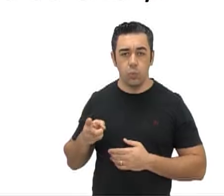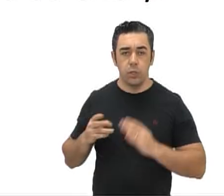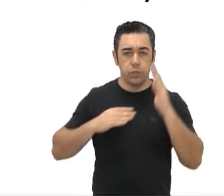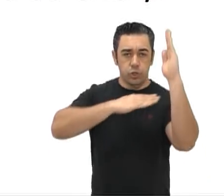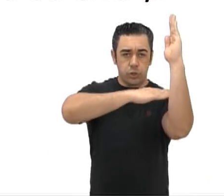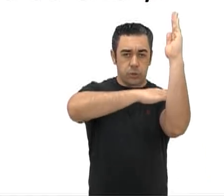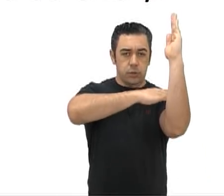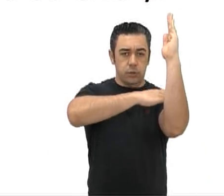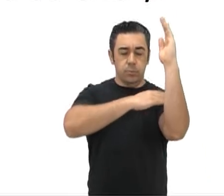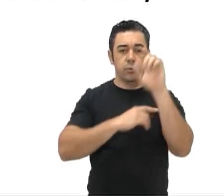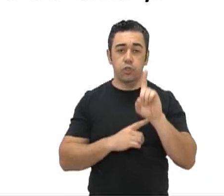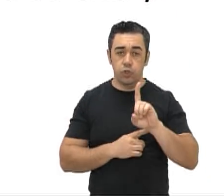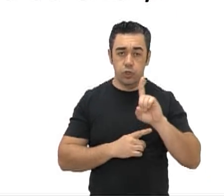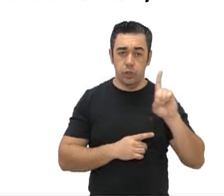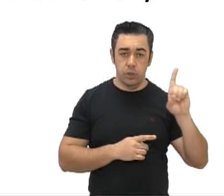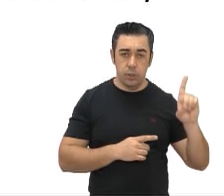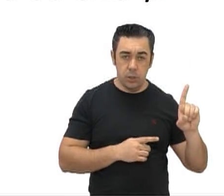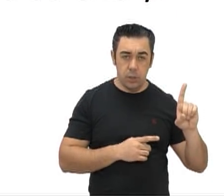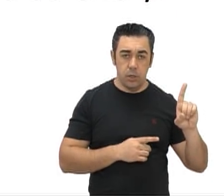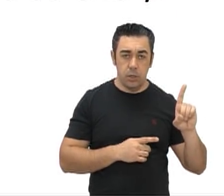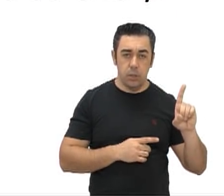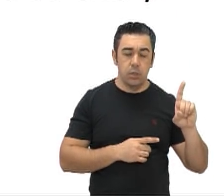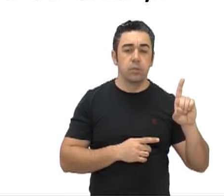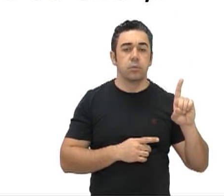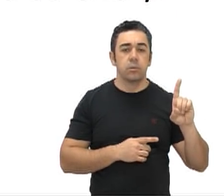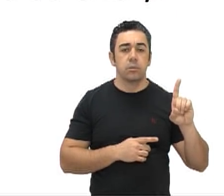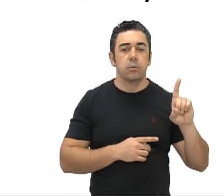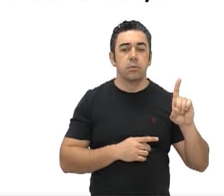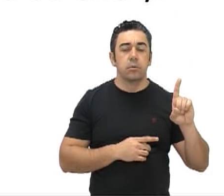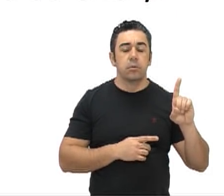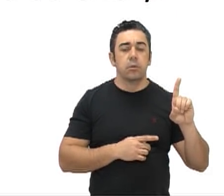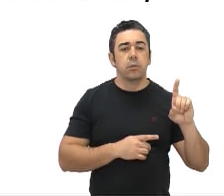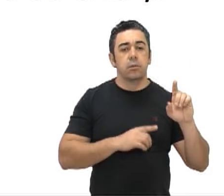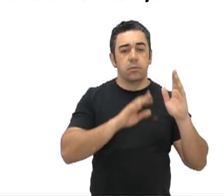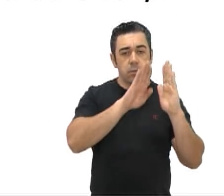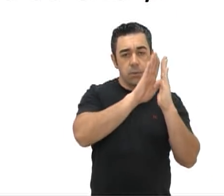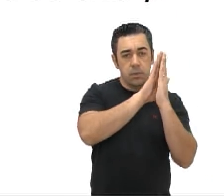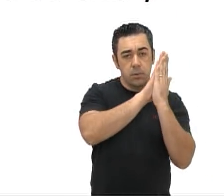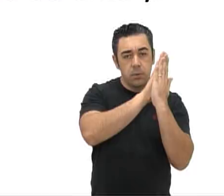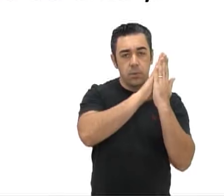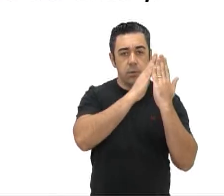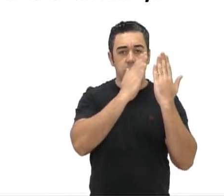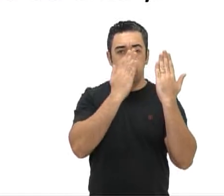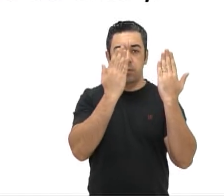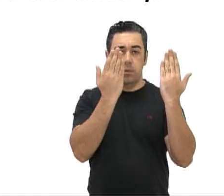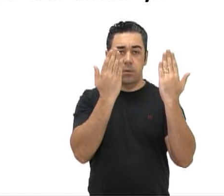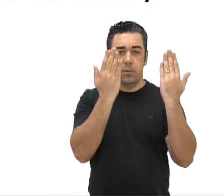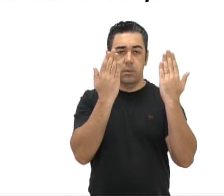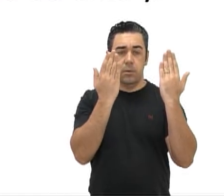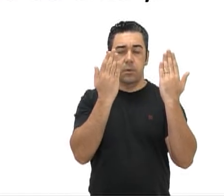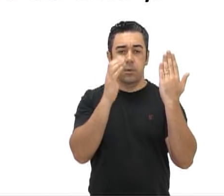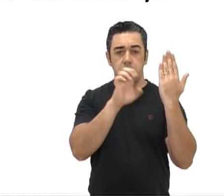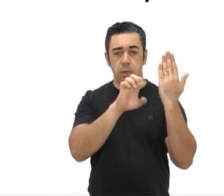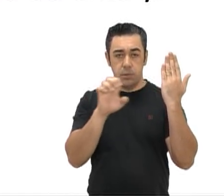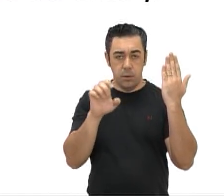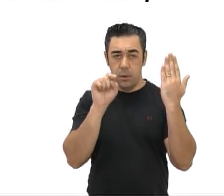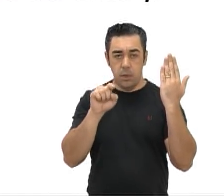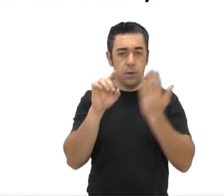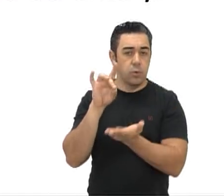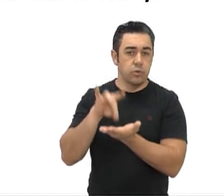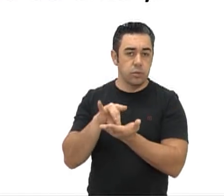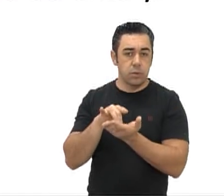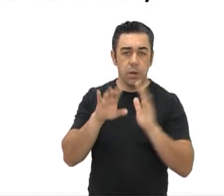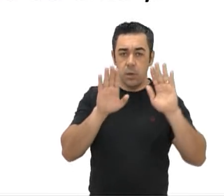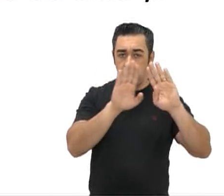Do lado direito, você tem o reflexo da figura, que é a original, que está do lado esquerdo. Veja lá, a